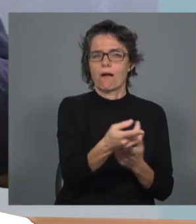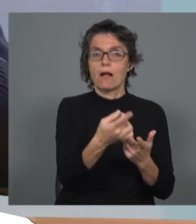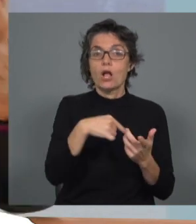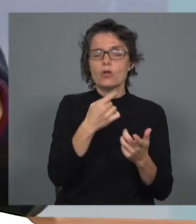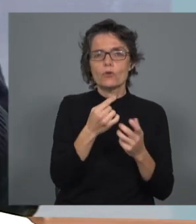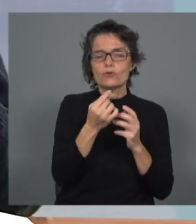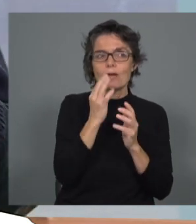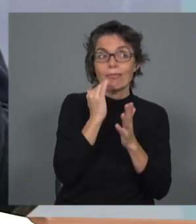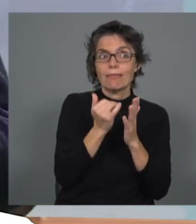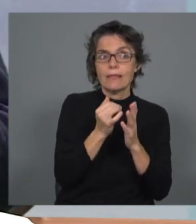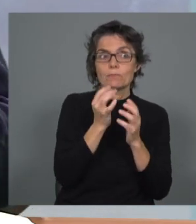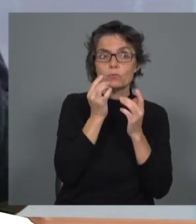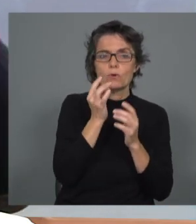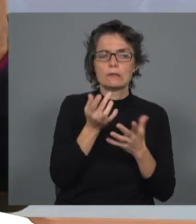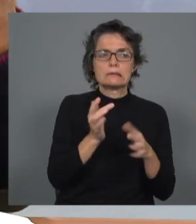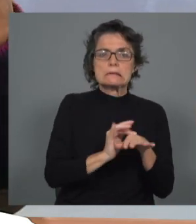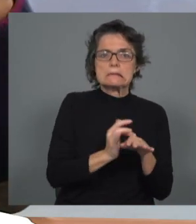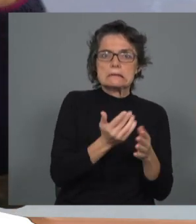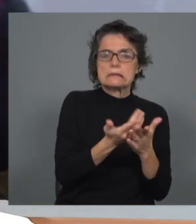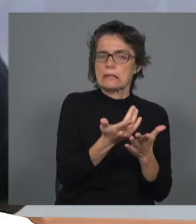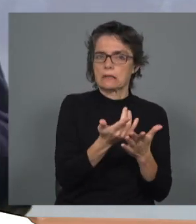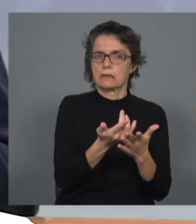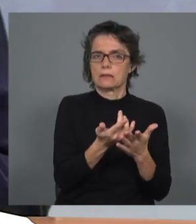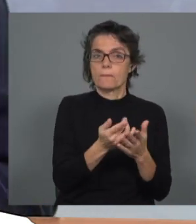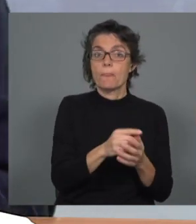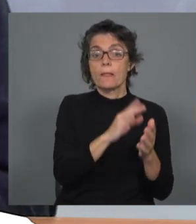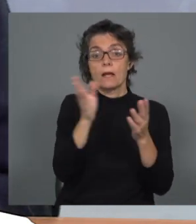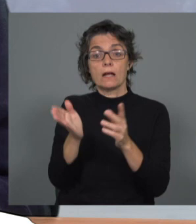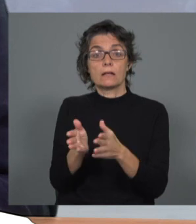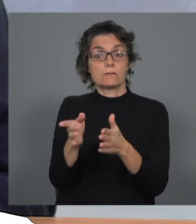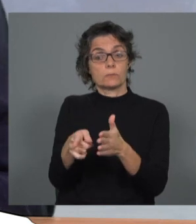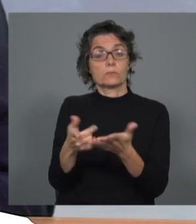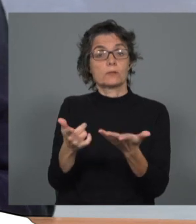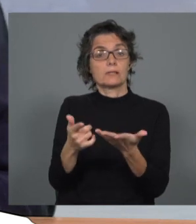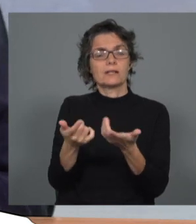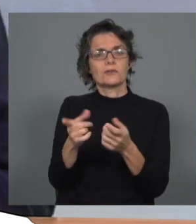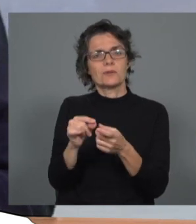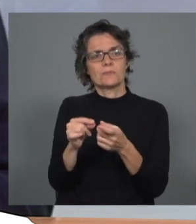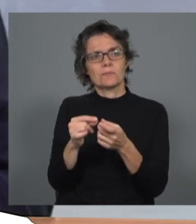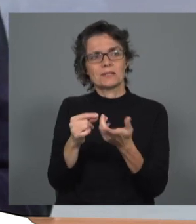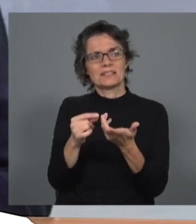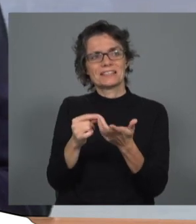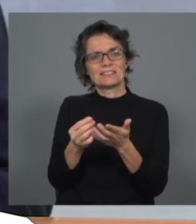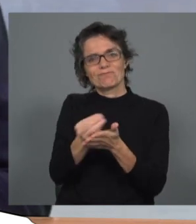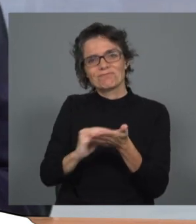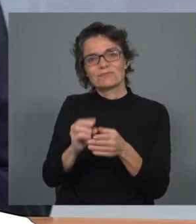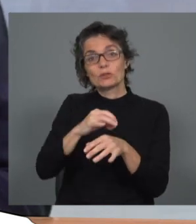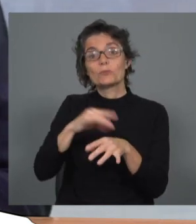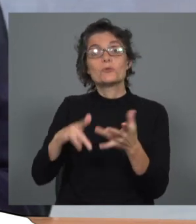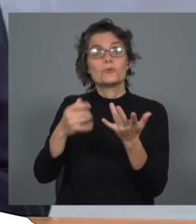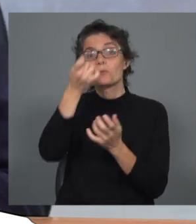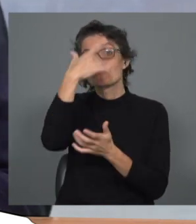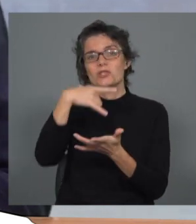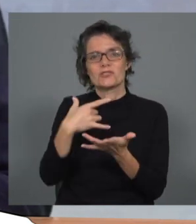tomar consciência desses atropelos. E depois, as histórias de quem, de facto,